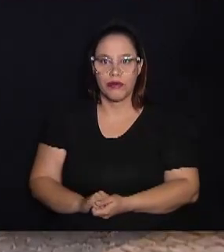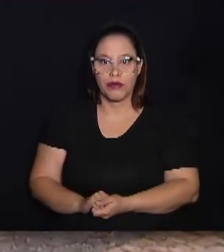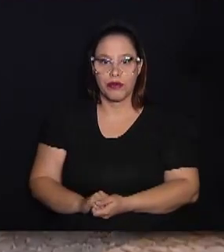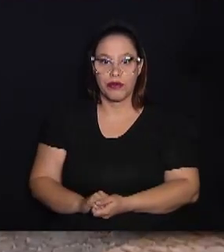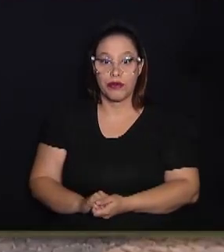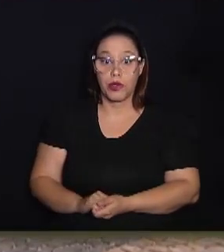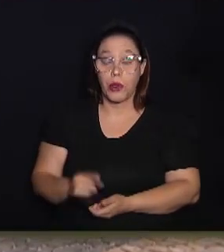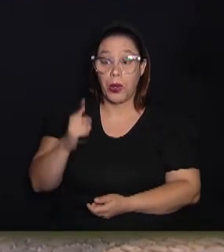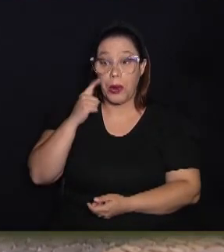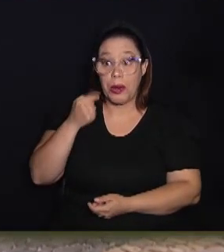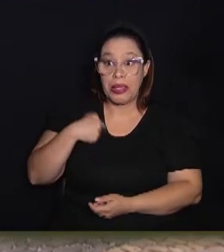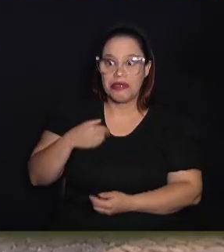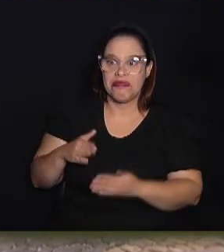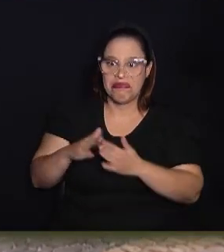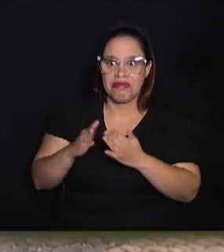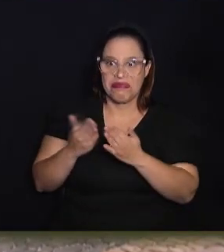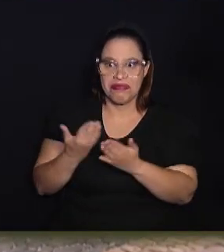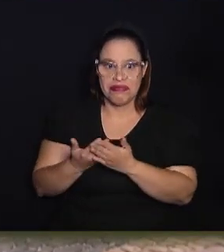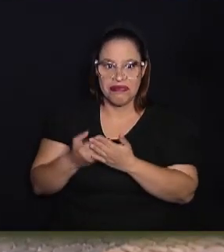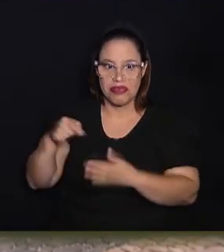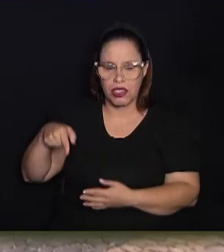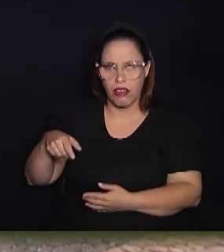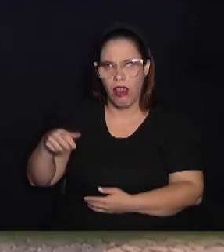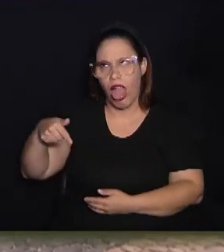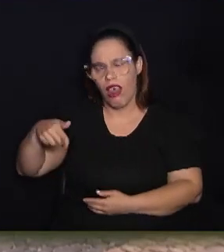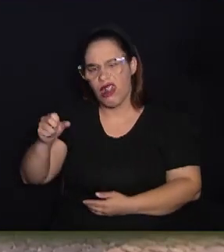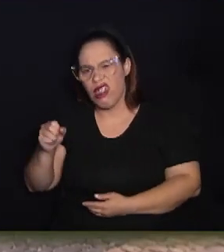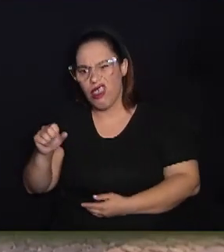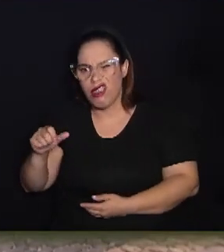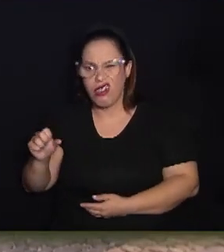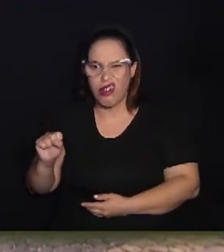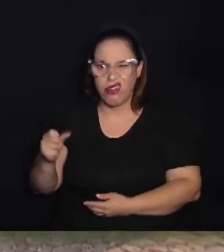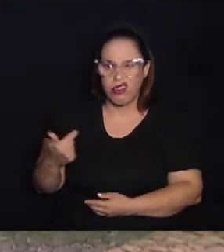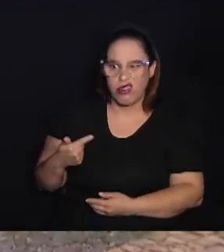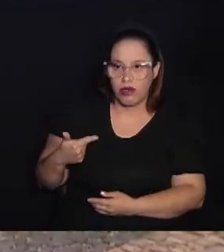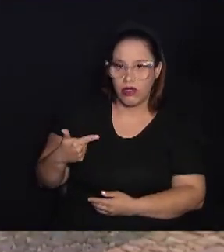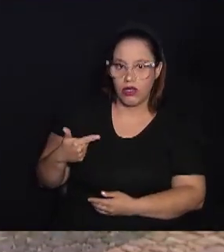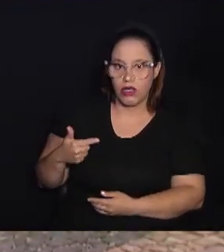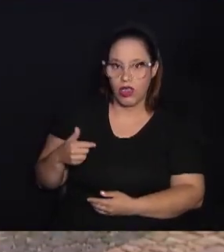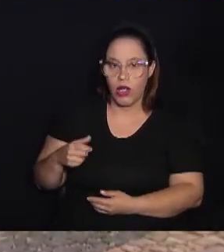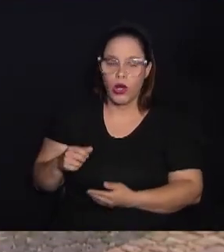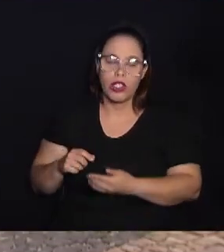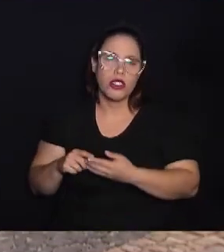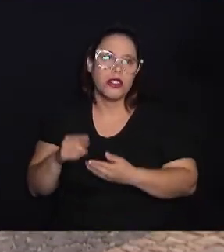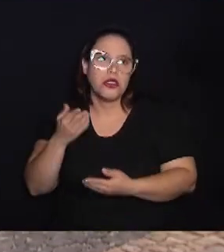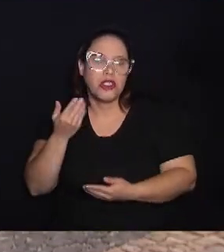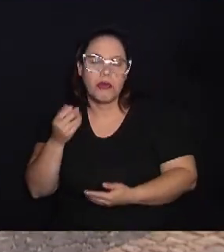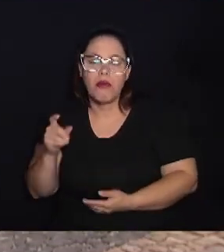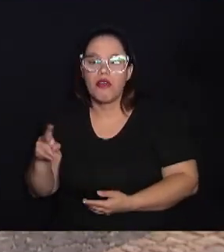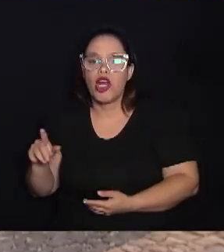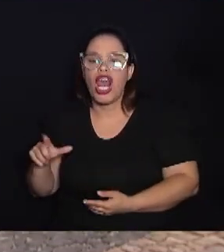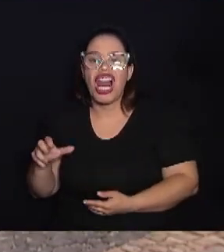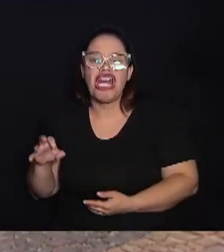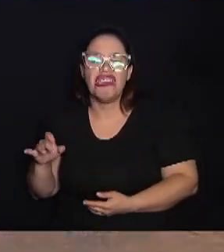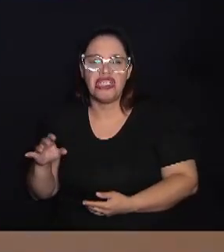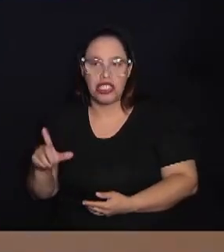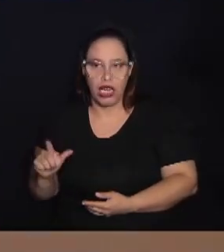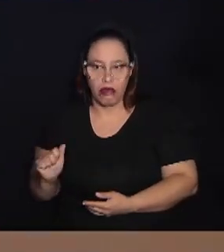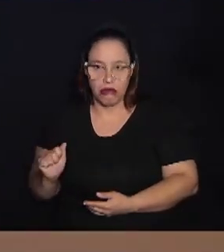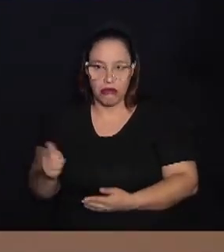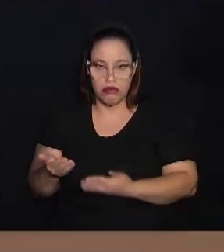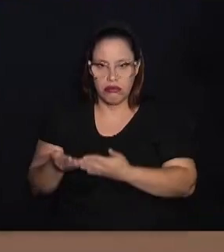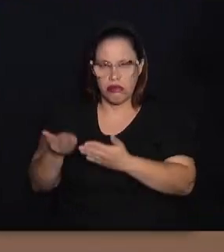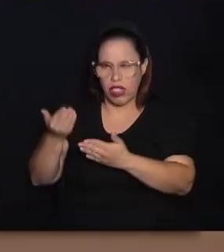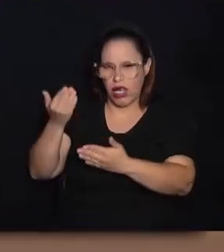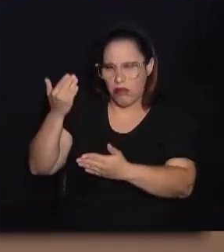Olha, eu estudei aqui de 79 a 82, na época chamava colegial, né? Hoje o nome é ensino médio. Foi